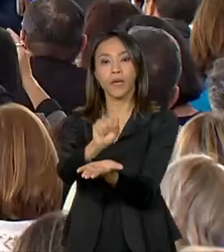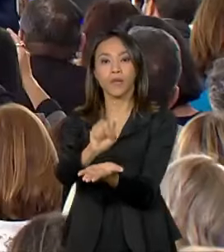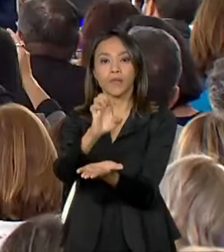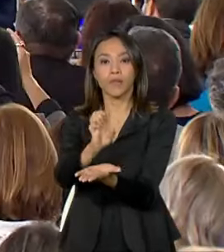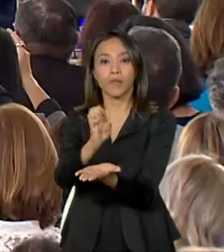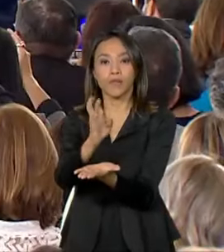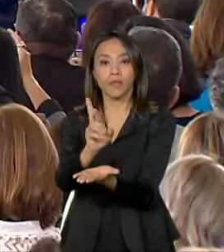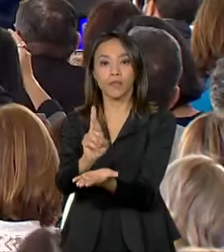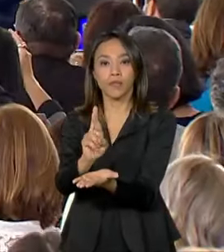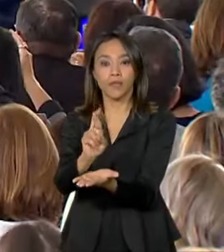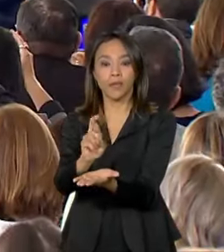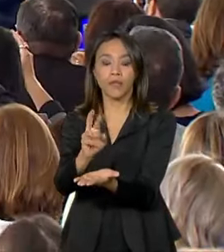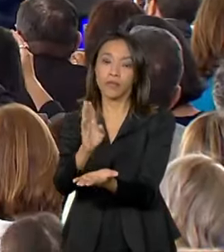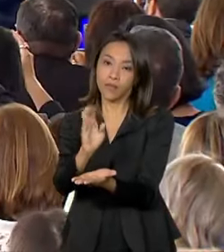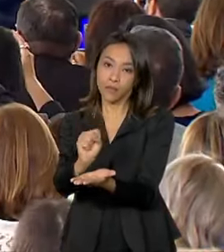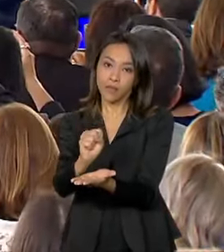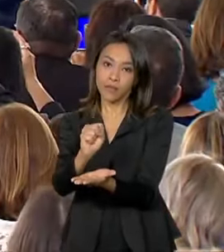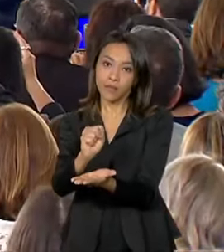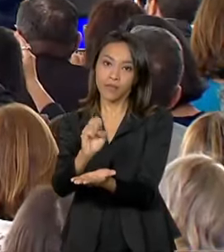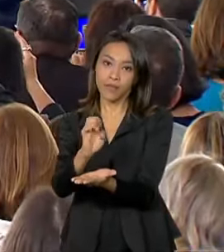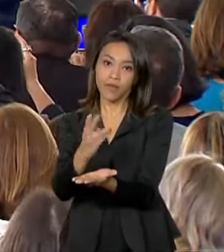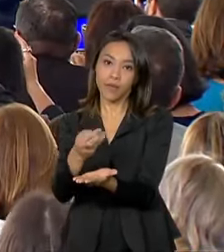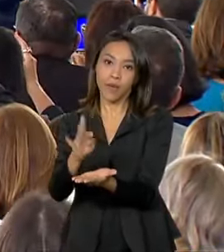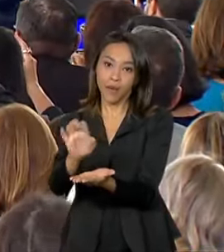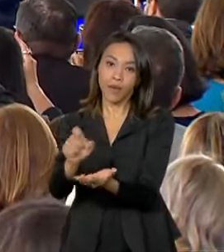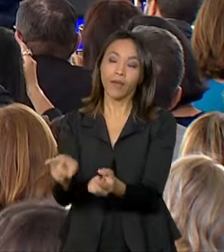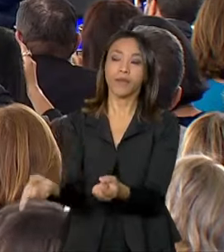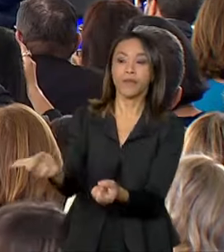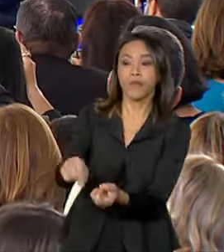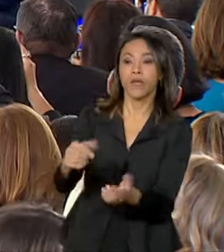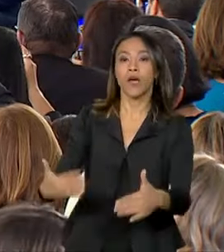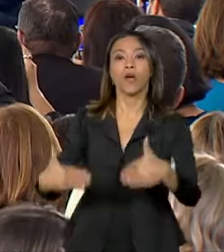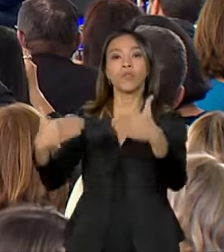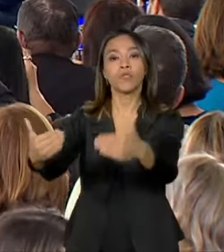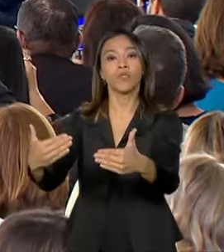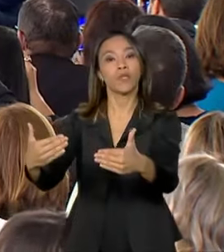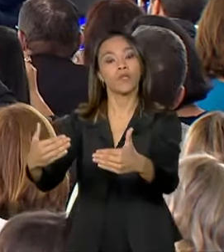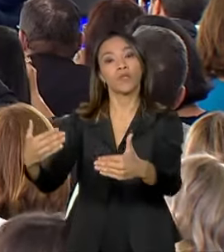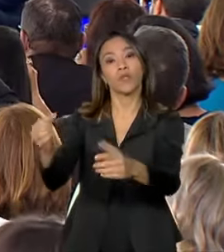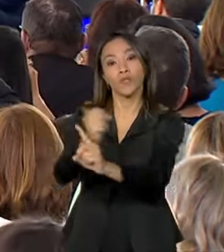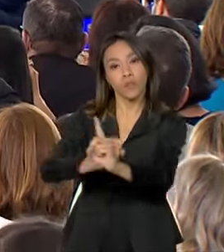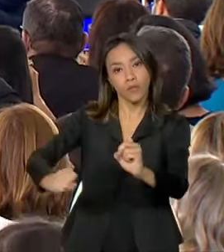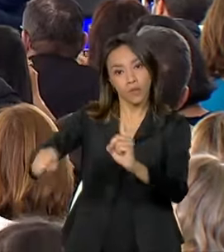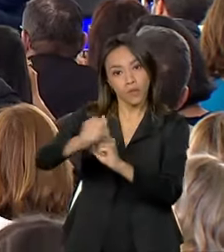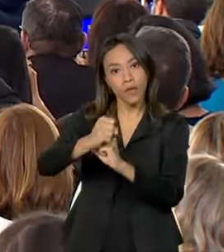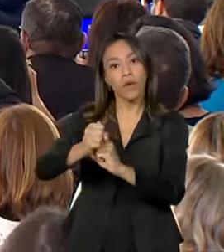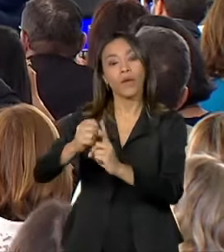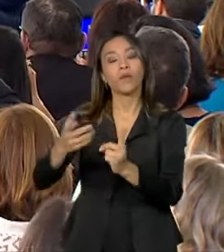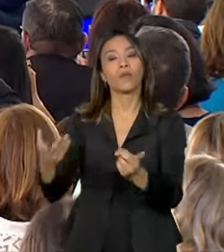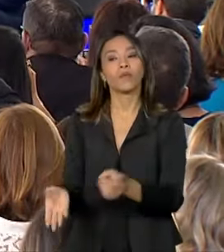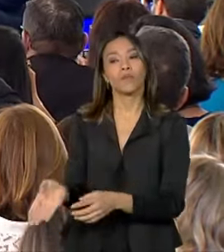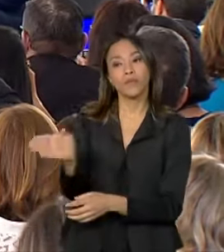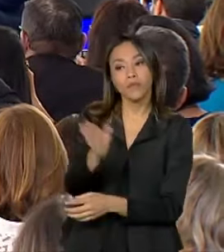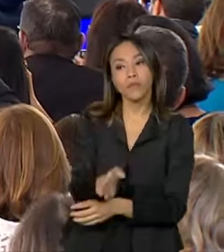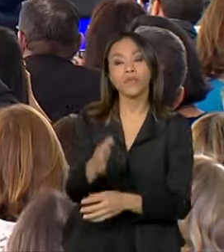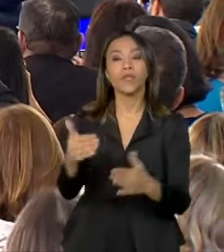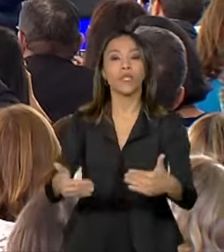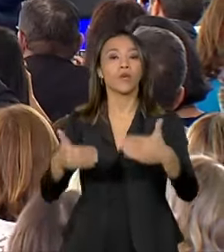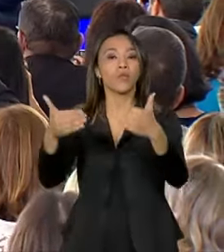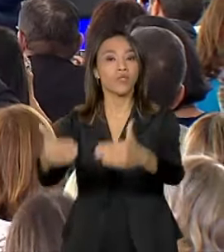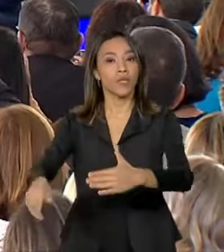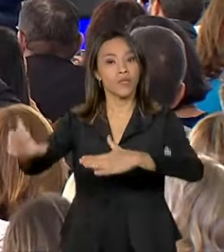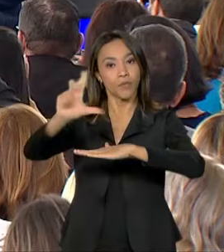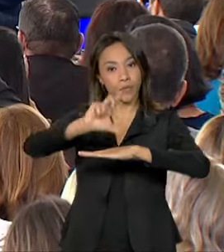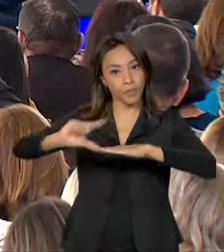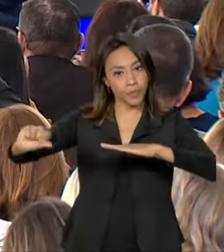ao Ministério do Desenvolvimento Social e Combate à Fome e ao Ministério da Casa Civil, sobretudo esses